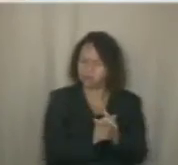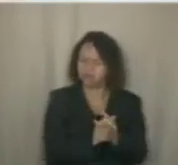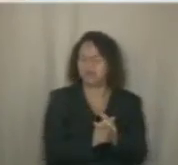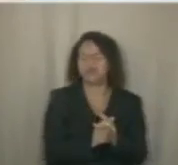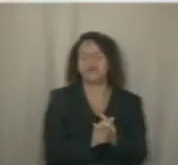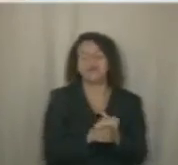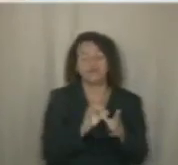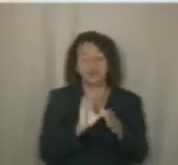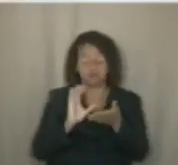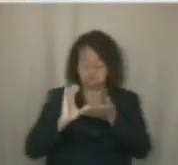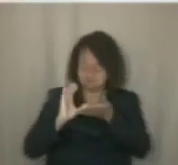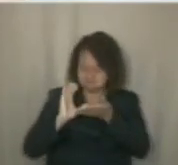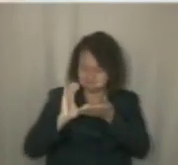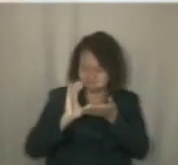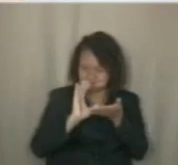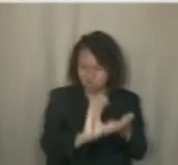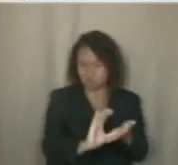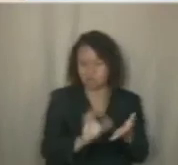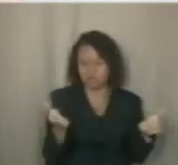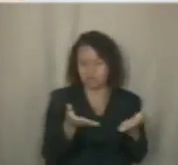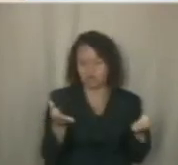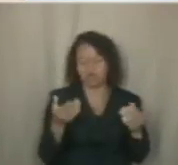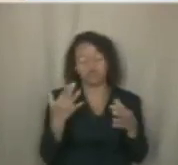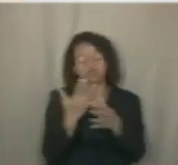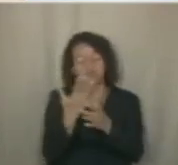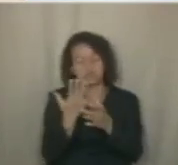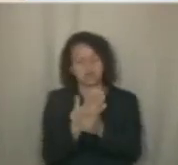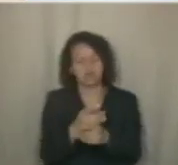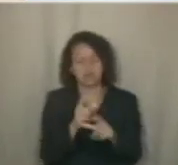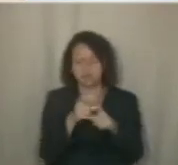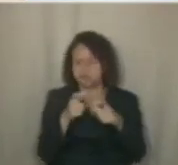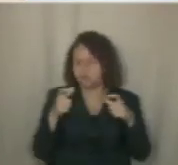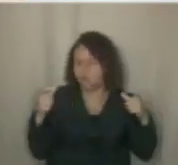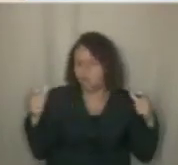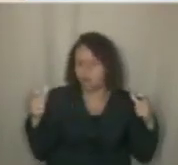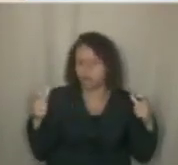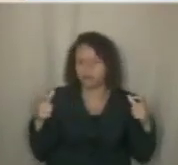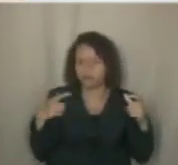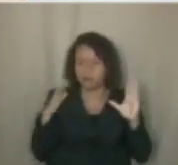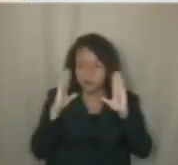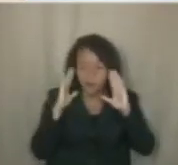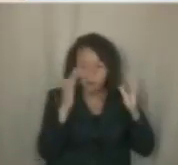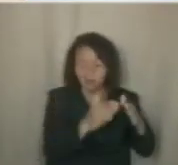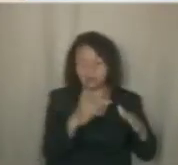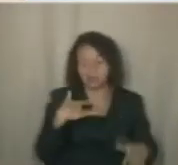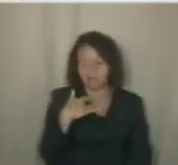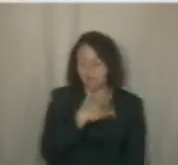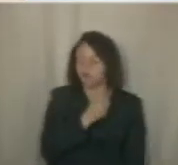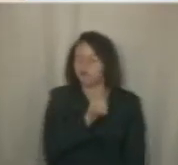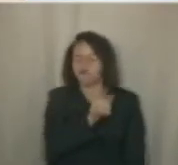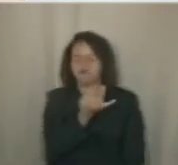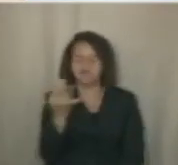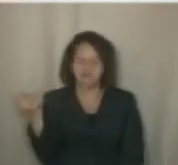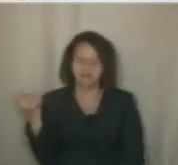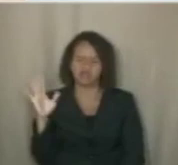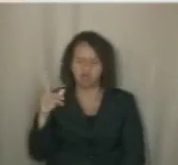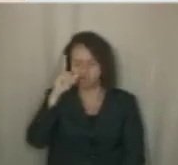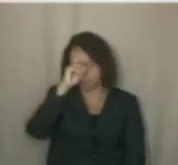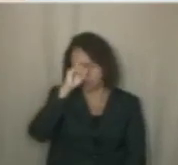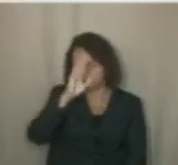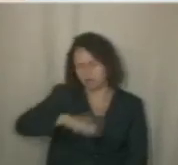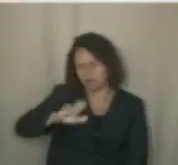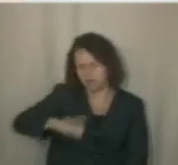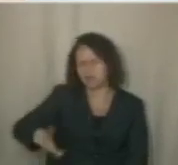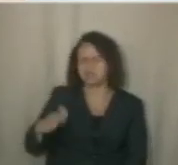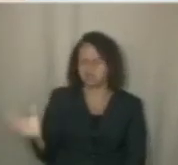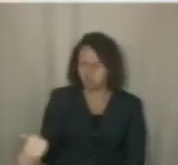o volume de investimento tem sido feito hoje na cidade é gigante sobre tudo na área de saúde vários a gente tá aí para o Hospital da Criança